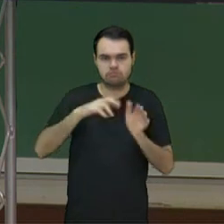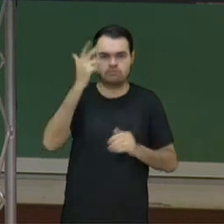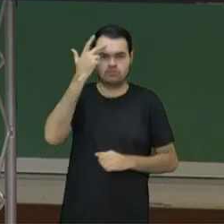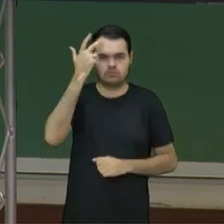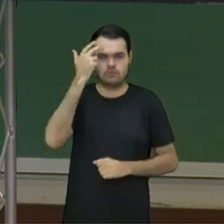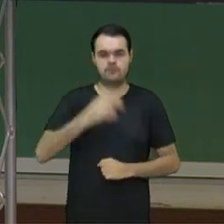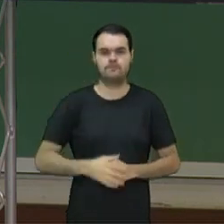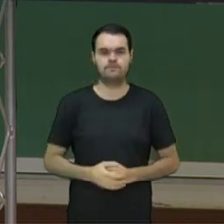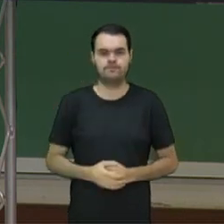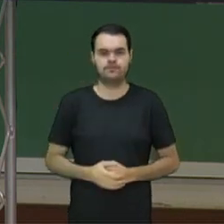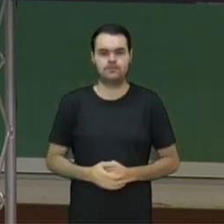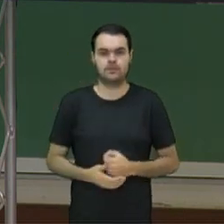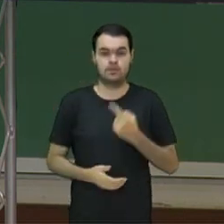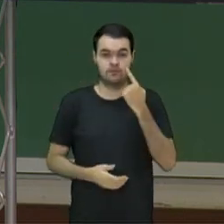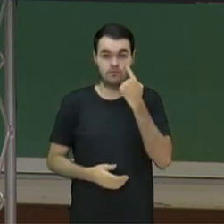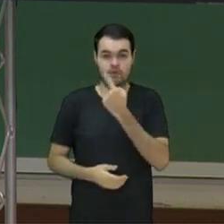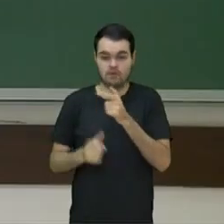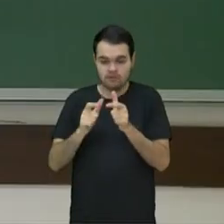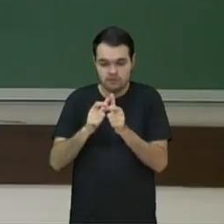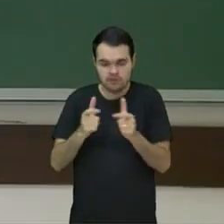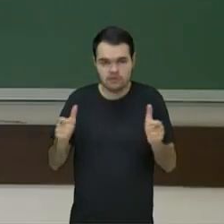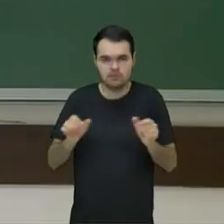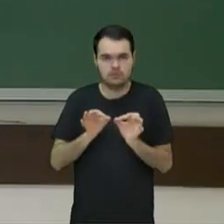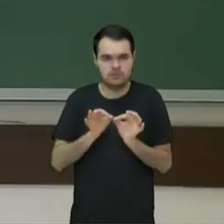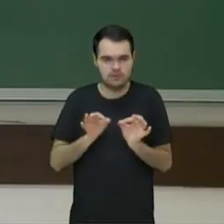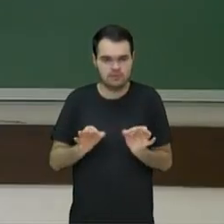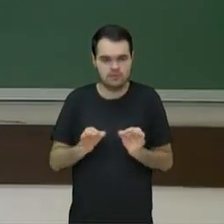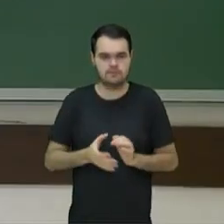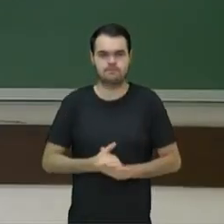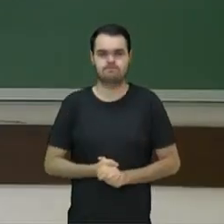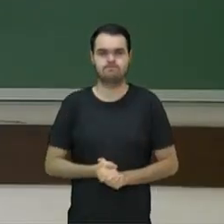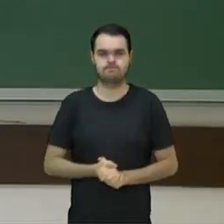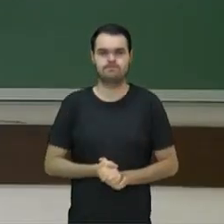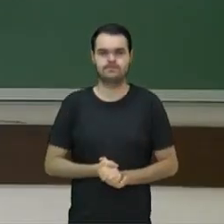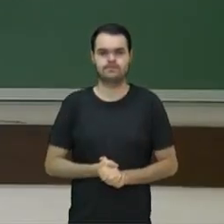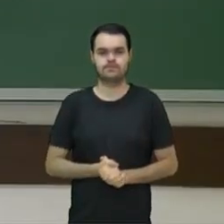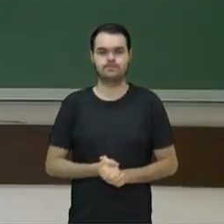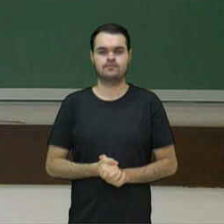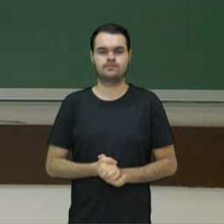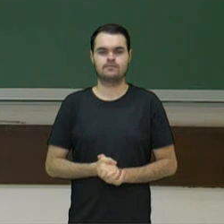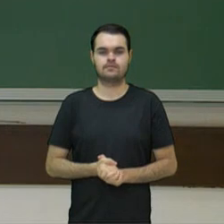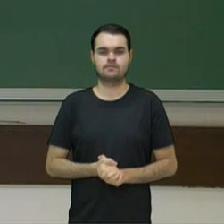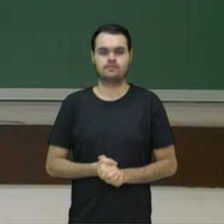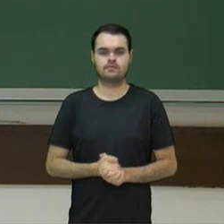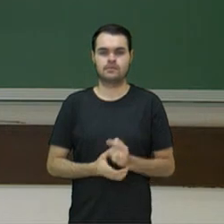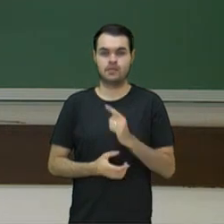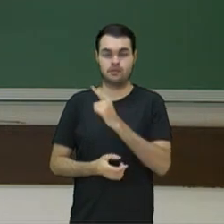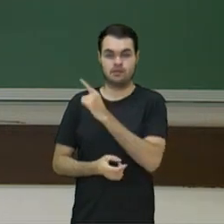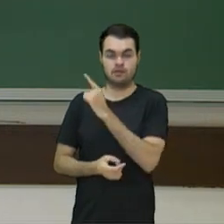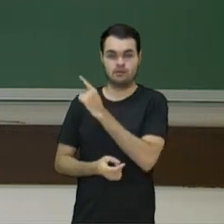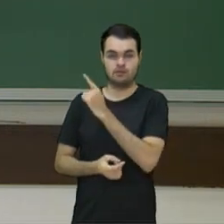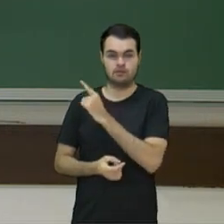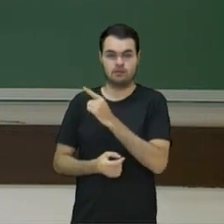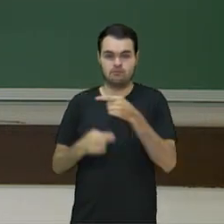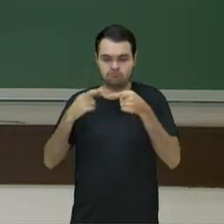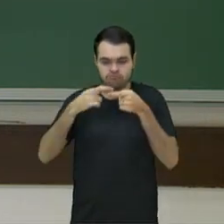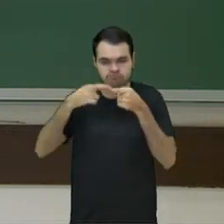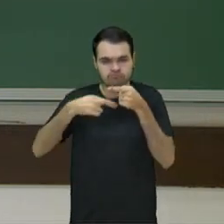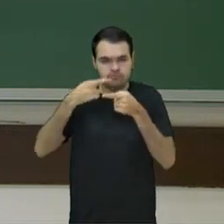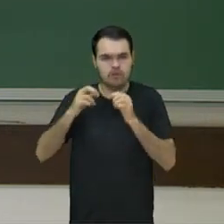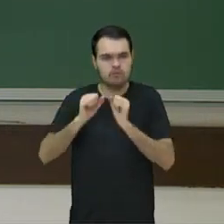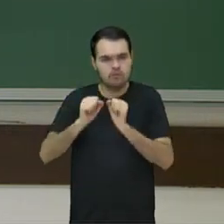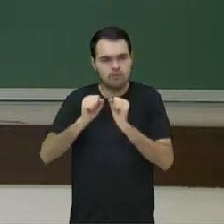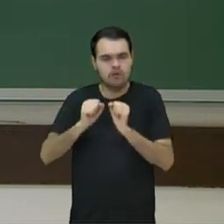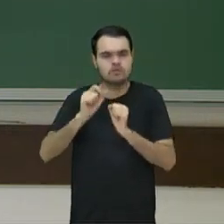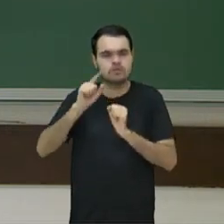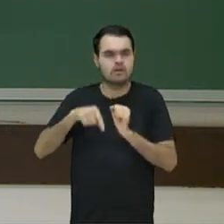certo? Então, no caso, é um circuito simples aqui, né? Esse resistor aqui poderia ser uma lâmpada, né? Poderia